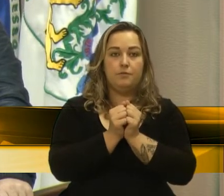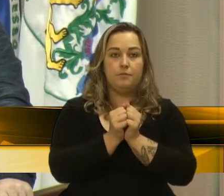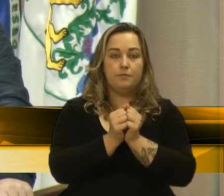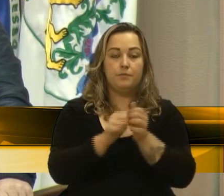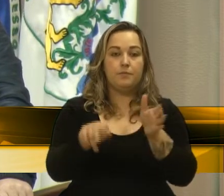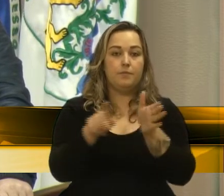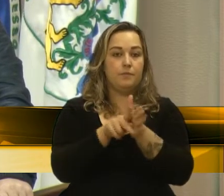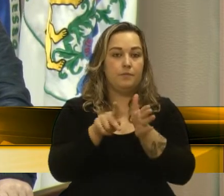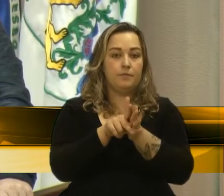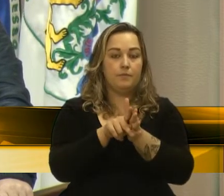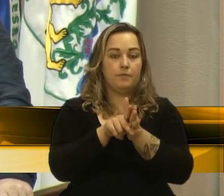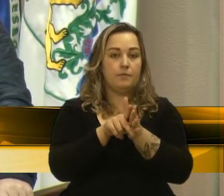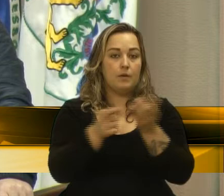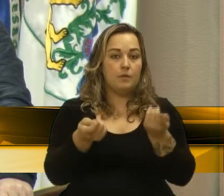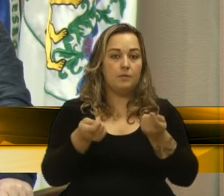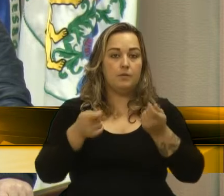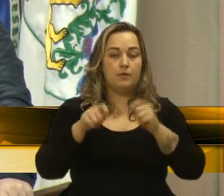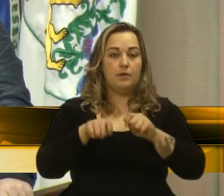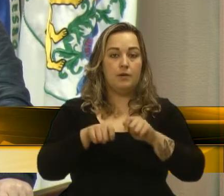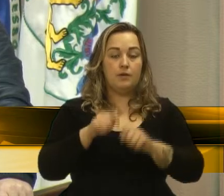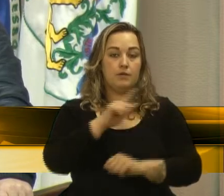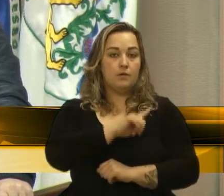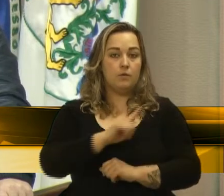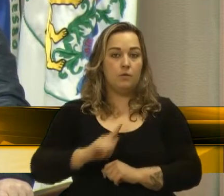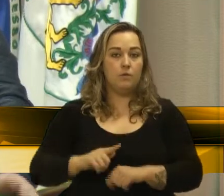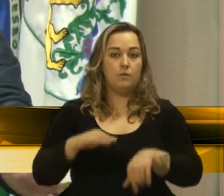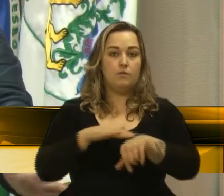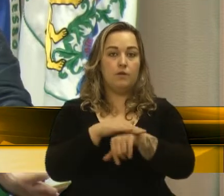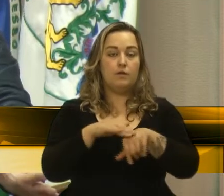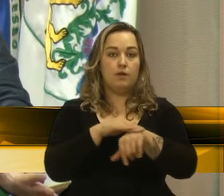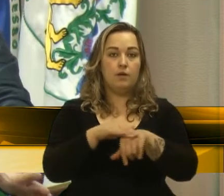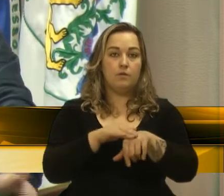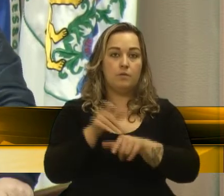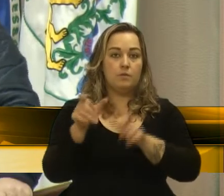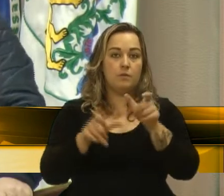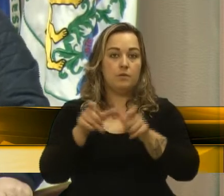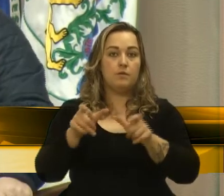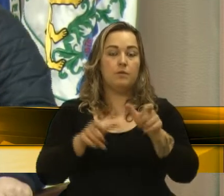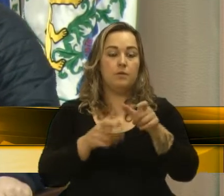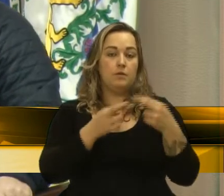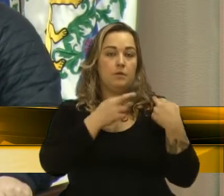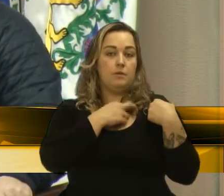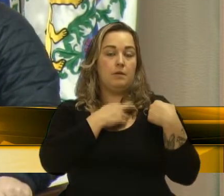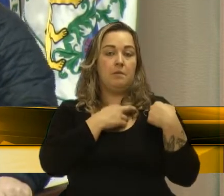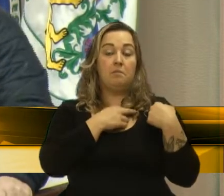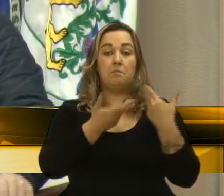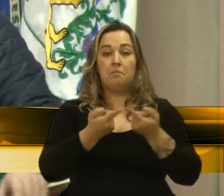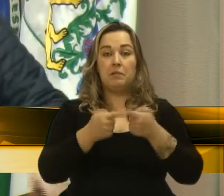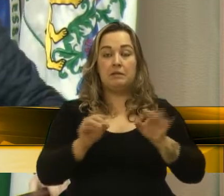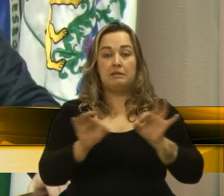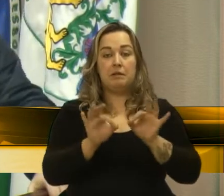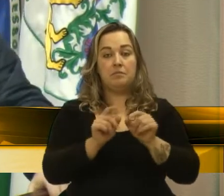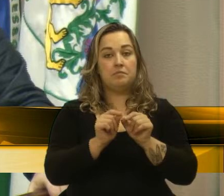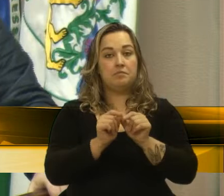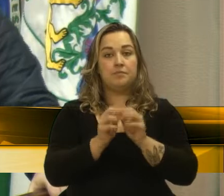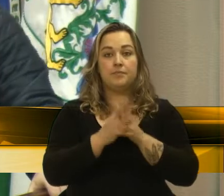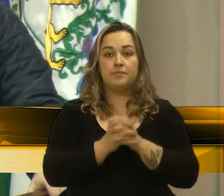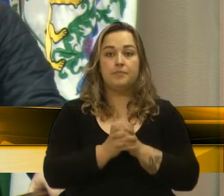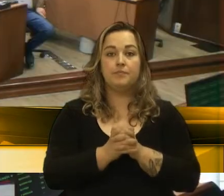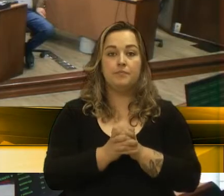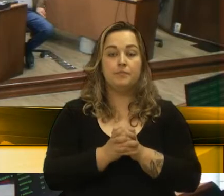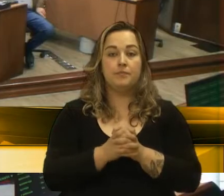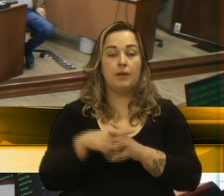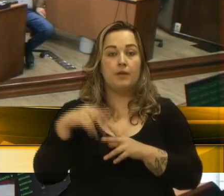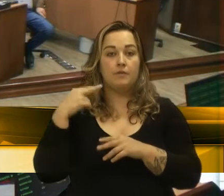os órgãos competentes para as decisões. Nada foi feito. Nada foi feito. Vereador Ues. Felipe, estava